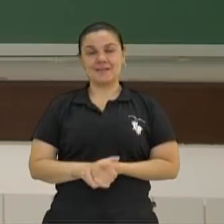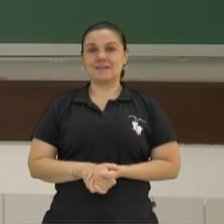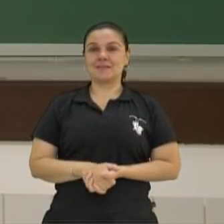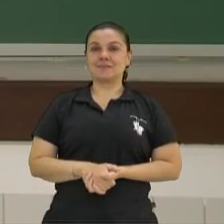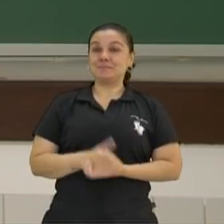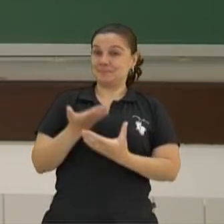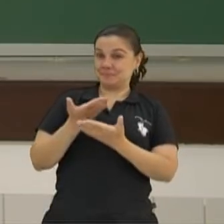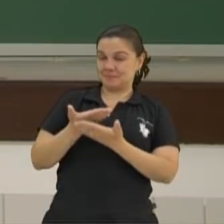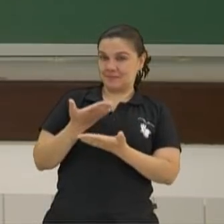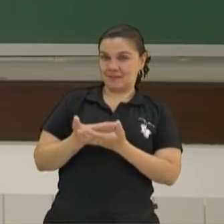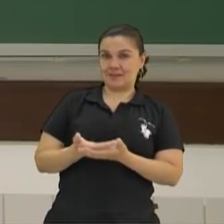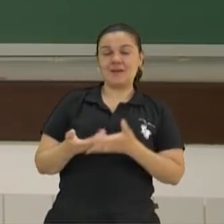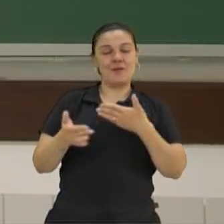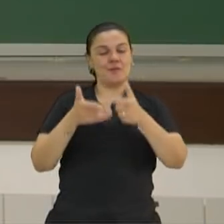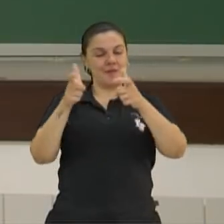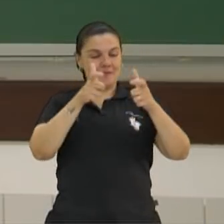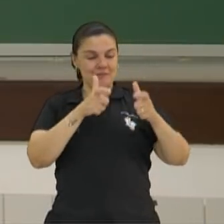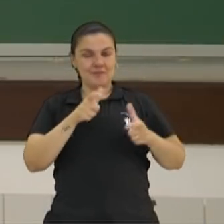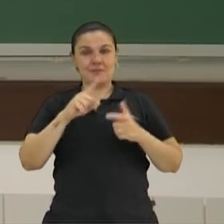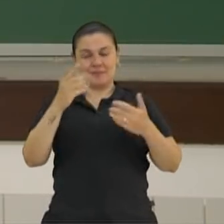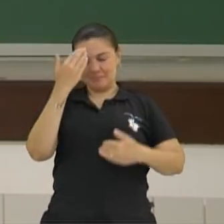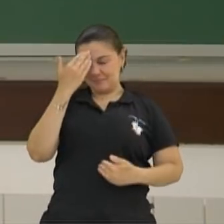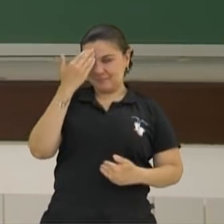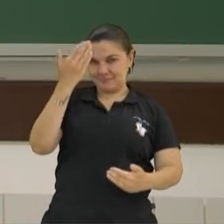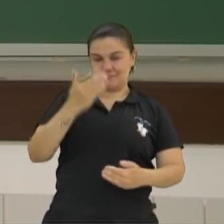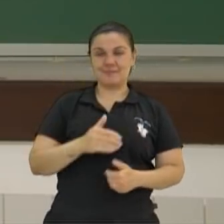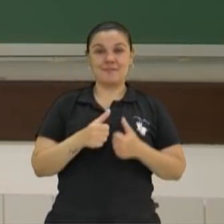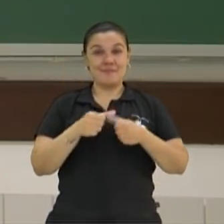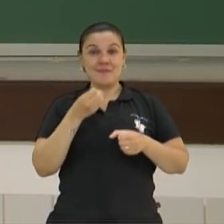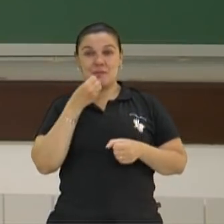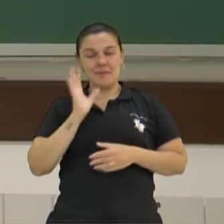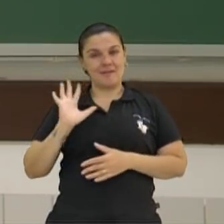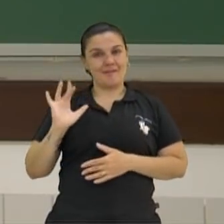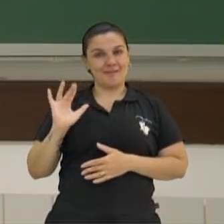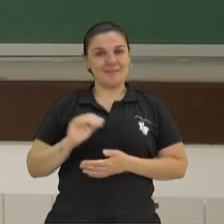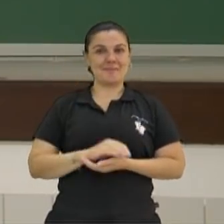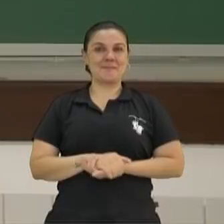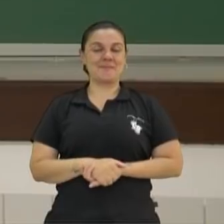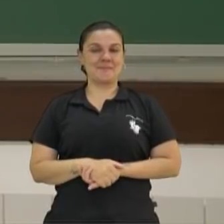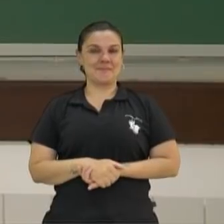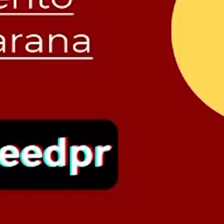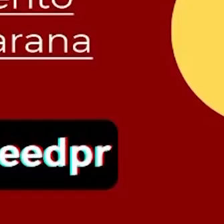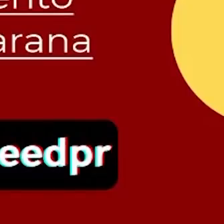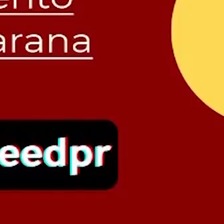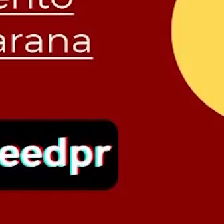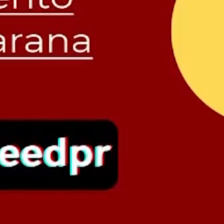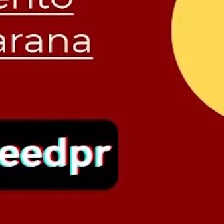acompanhando essa aula, aonde quer que você esteja, nosso muito obrigado, fique bem e até a próxima aula.